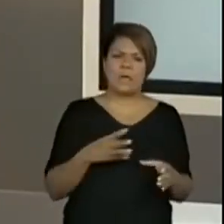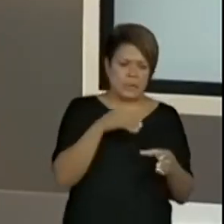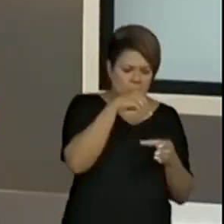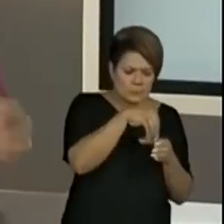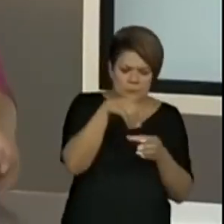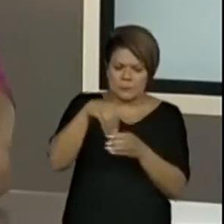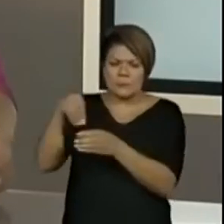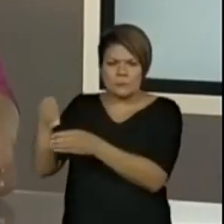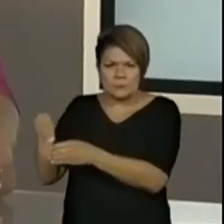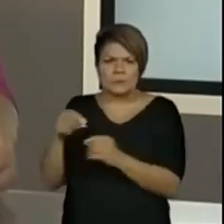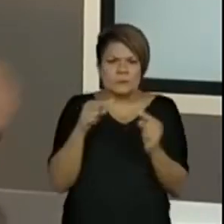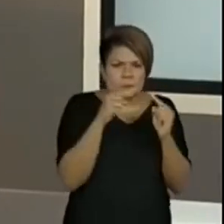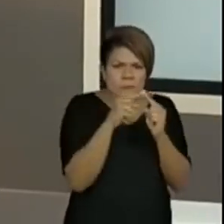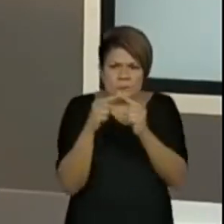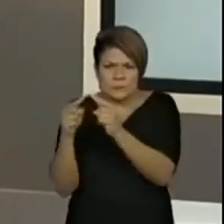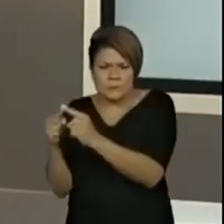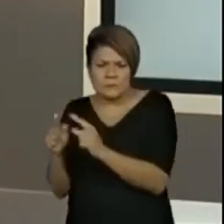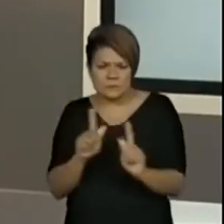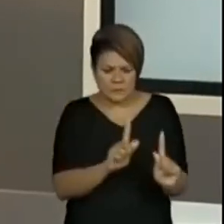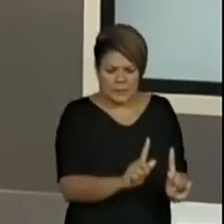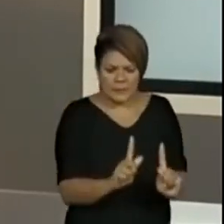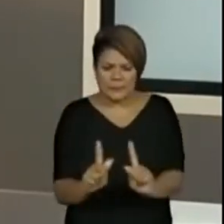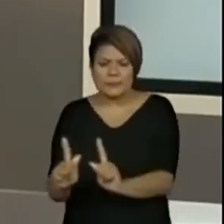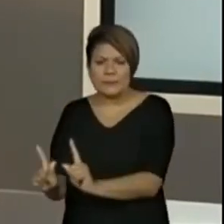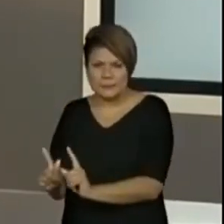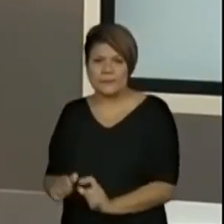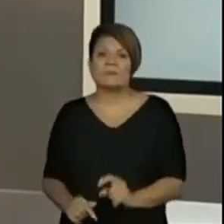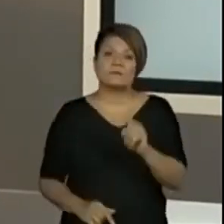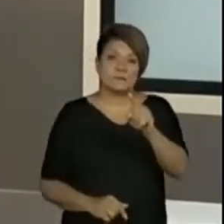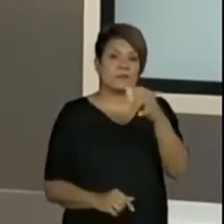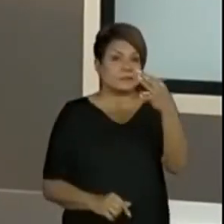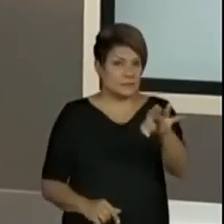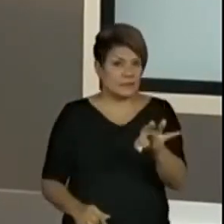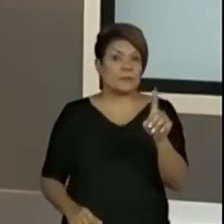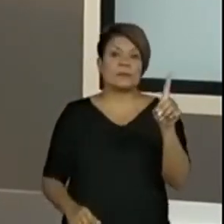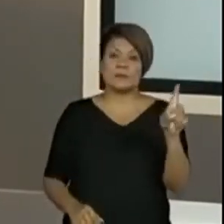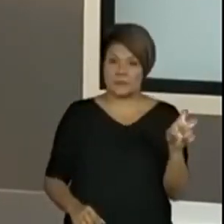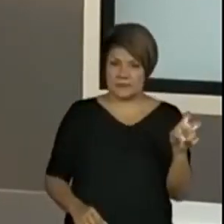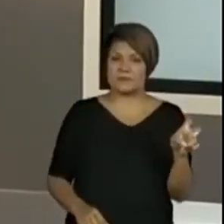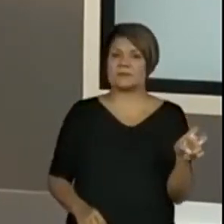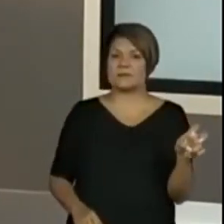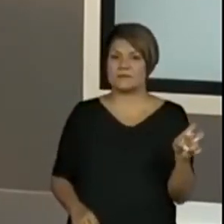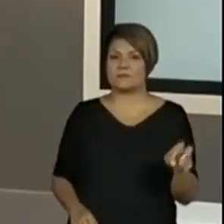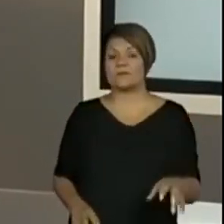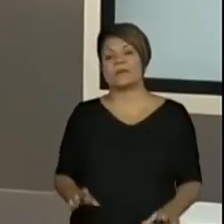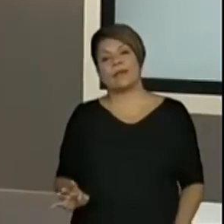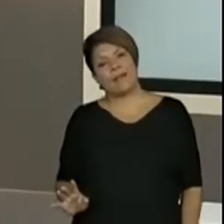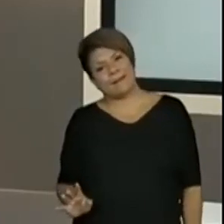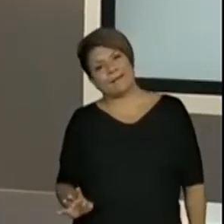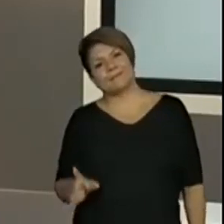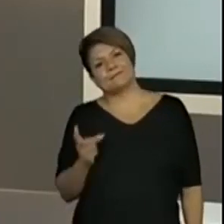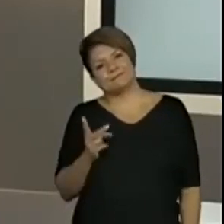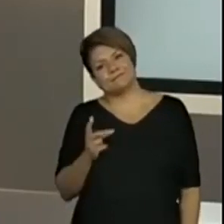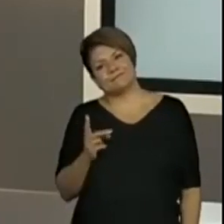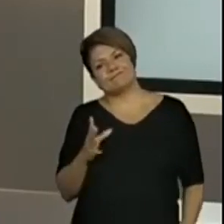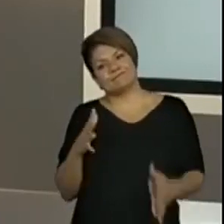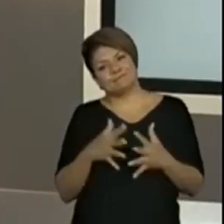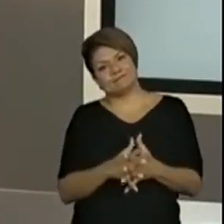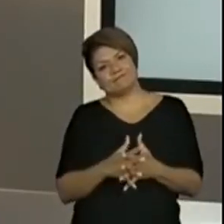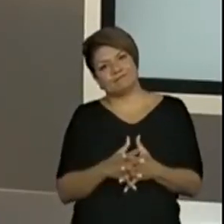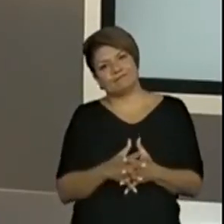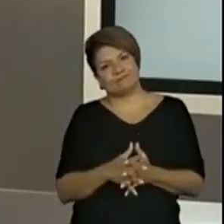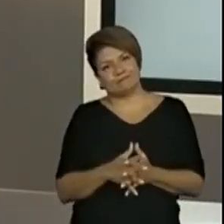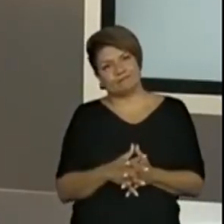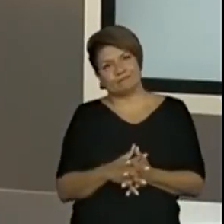as plaquinhas da maneira correta. Vocês acertaram que aqui tinha 15 palitos. Aqui vocês se